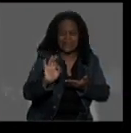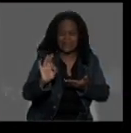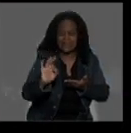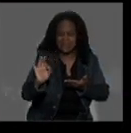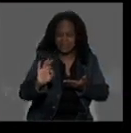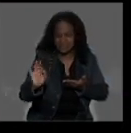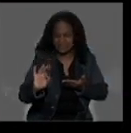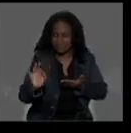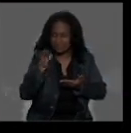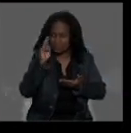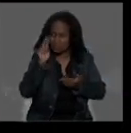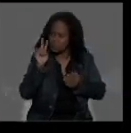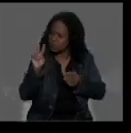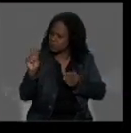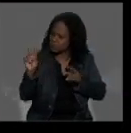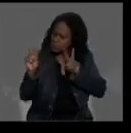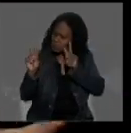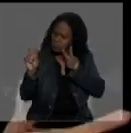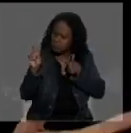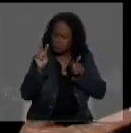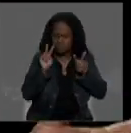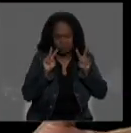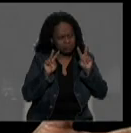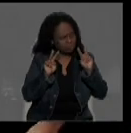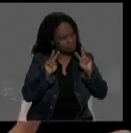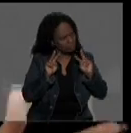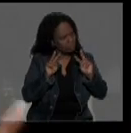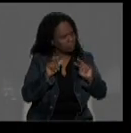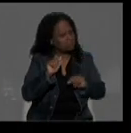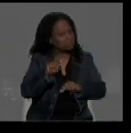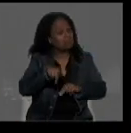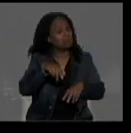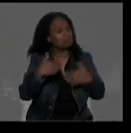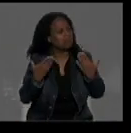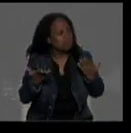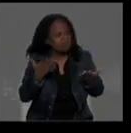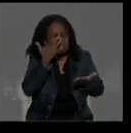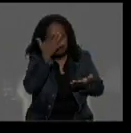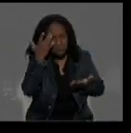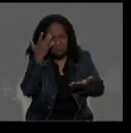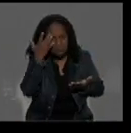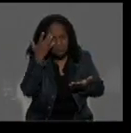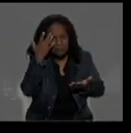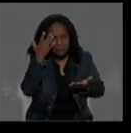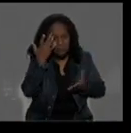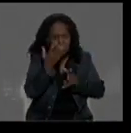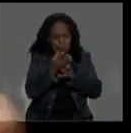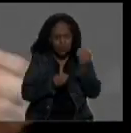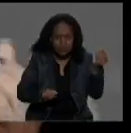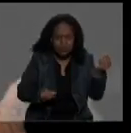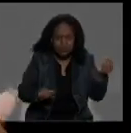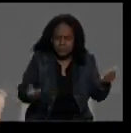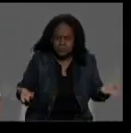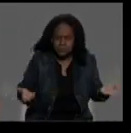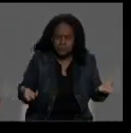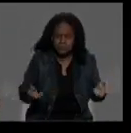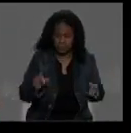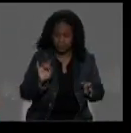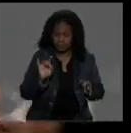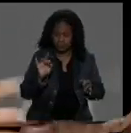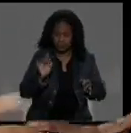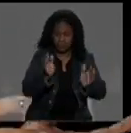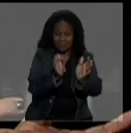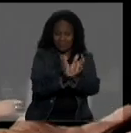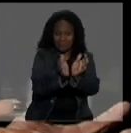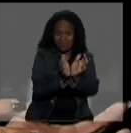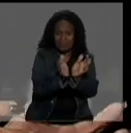lugar. E aí a gente olhava, mas, gente, cadê as pessoas desse lugar? Não tinha ninguém, porque nós estávamos sozinhos,